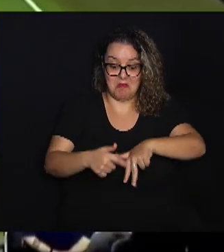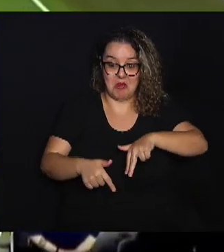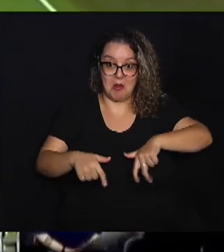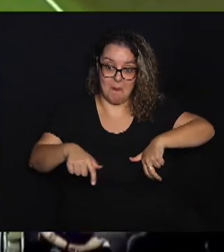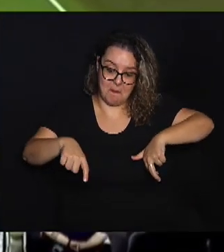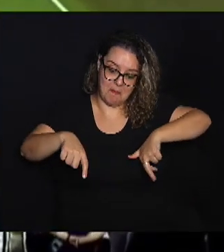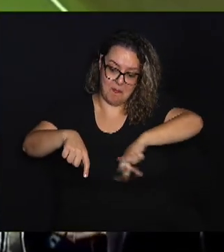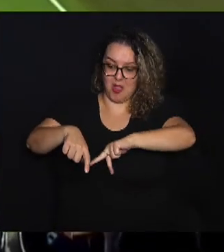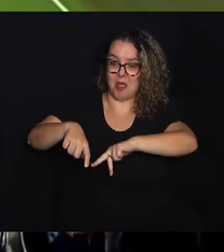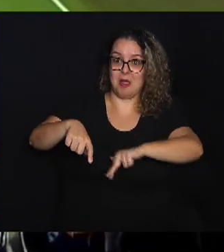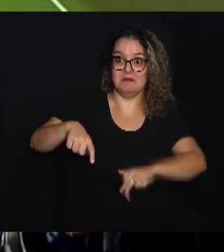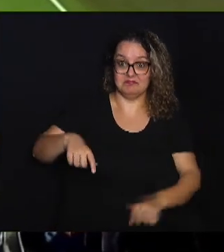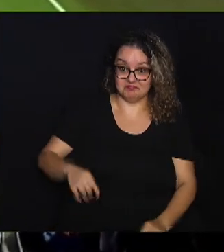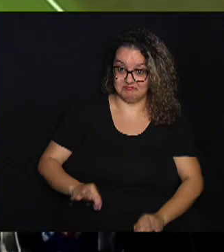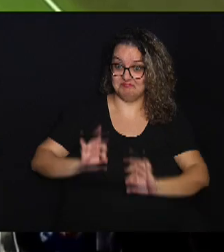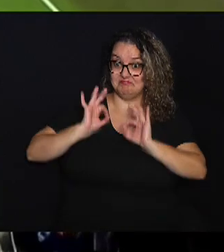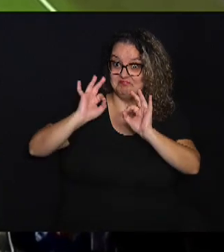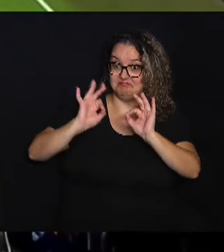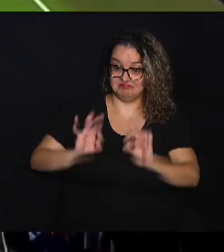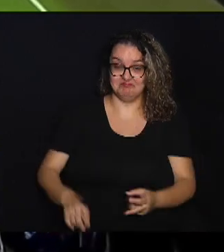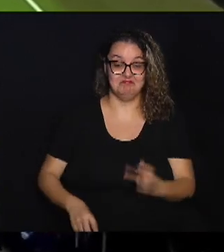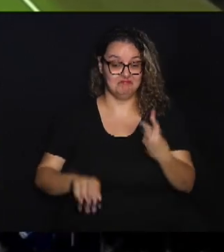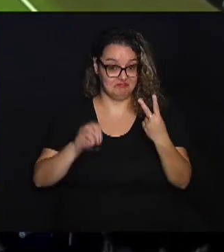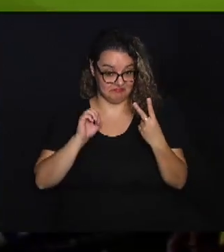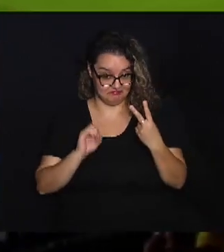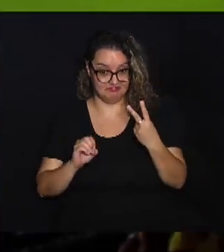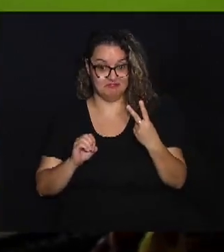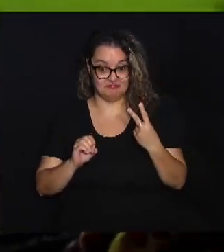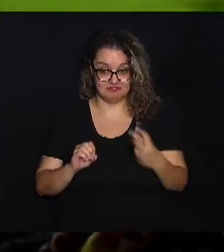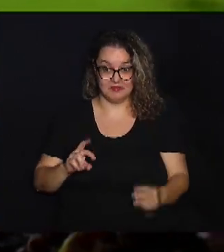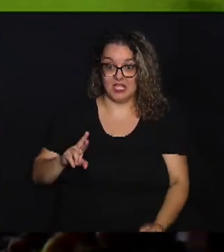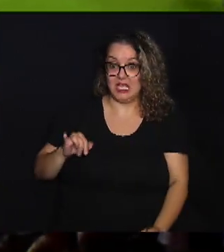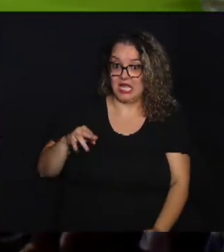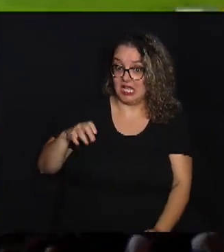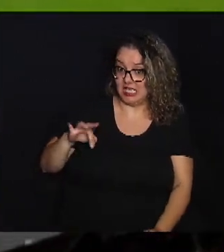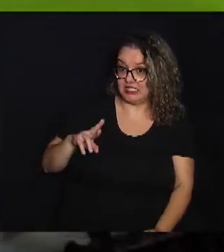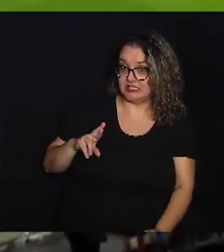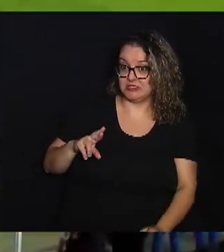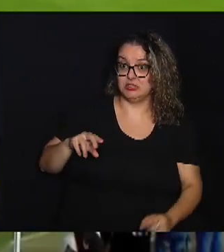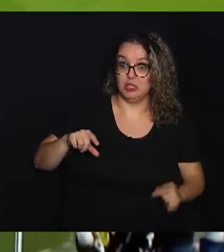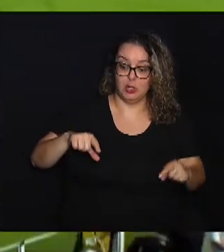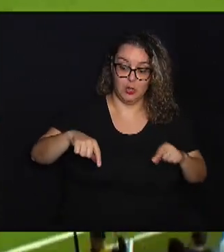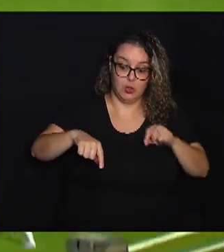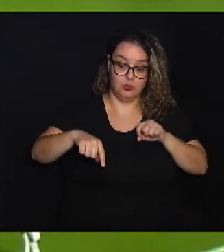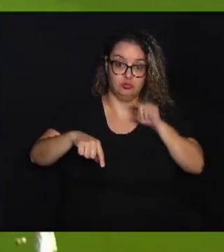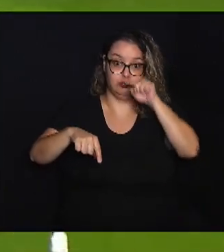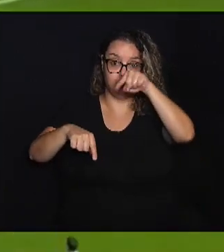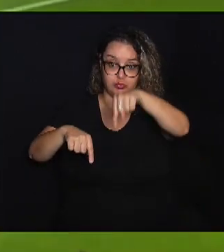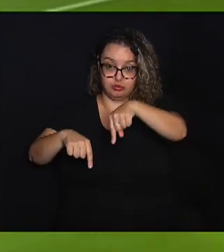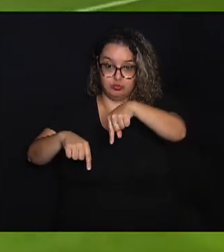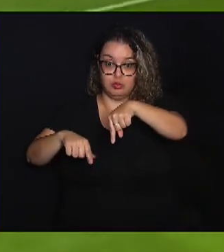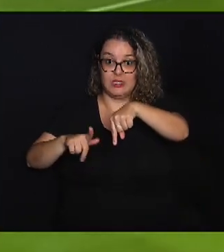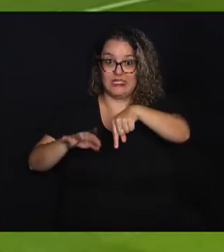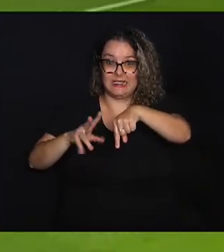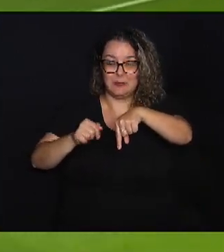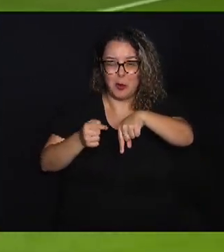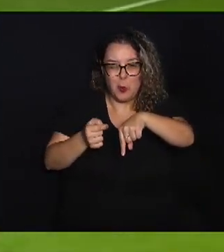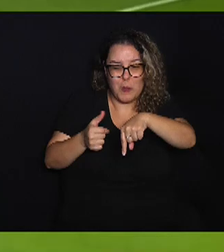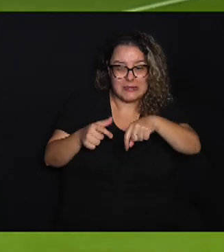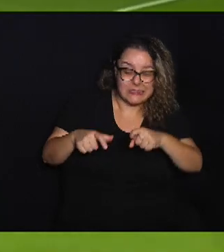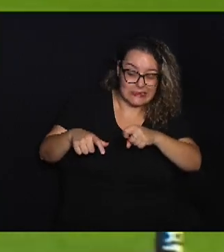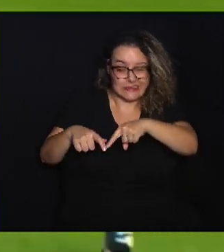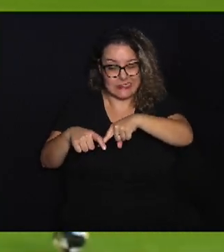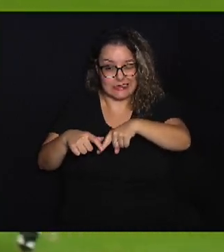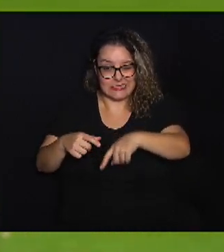um belo chute, 2-0. Rainer cruzou e Guilherme de cabeça por pouco não marca o